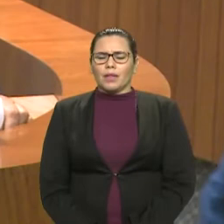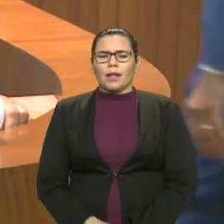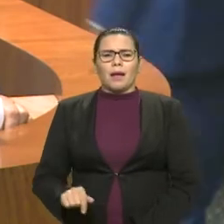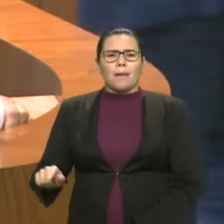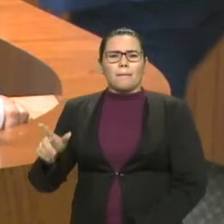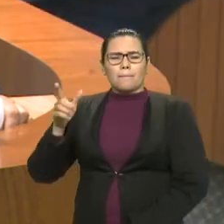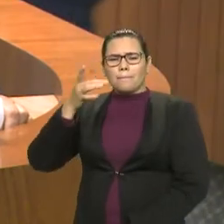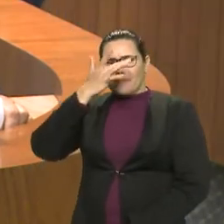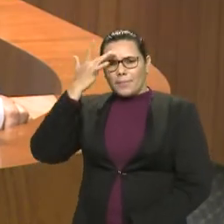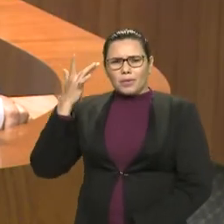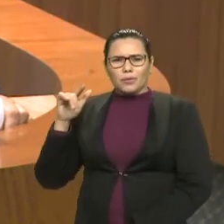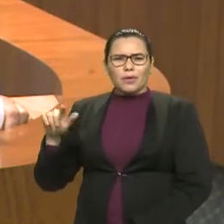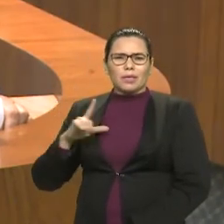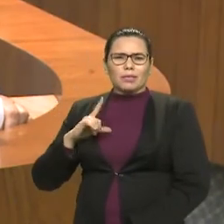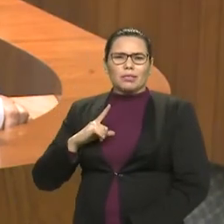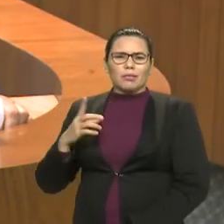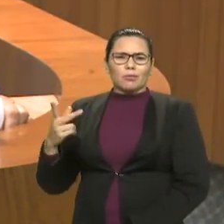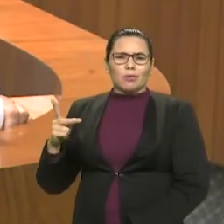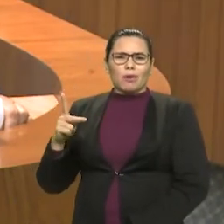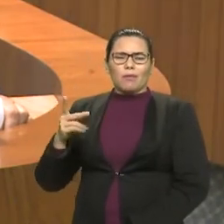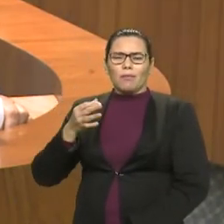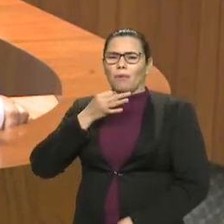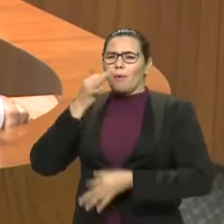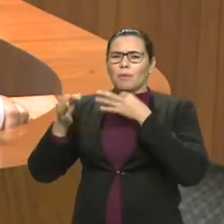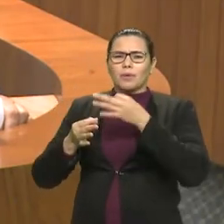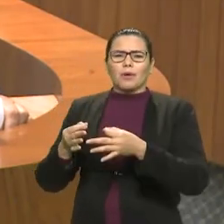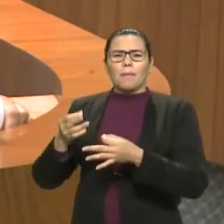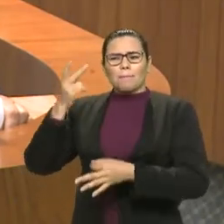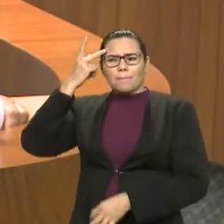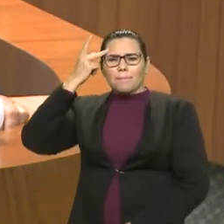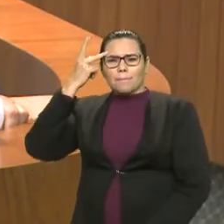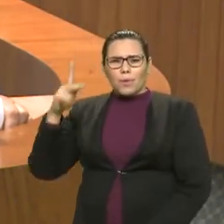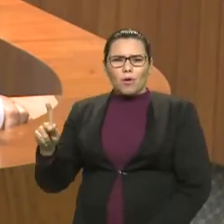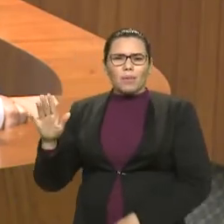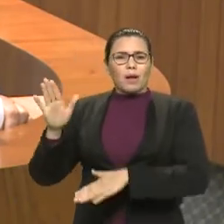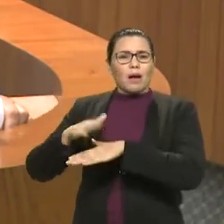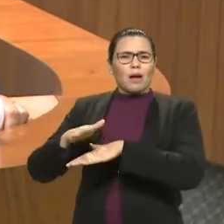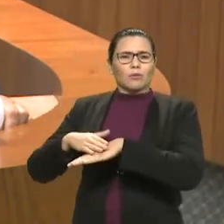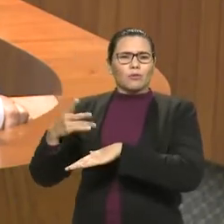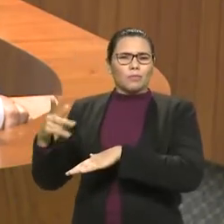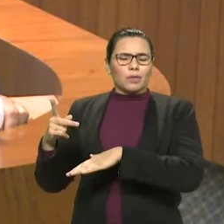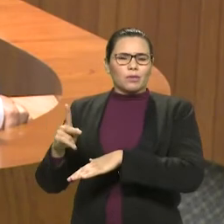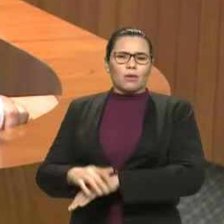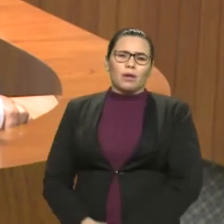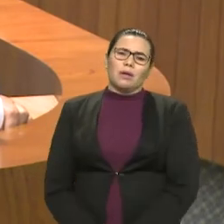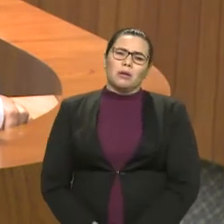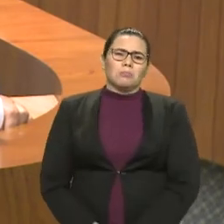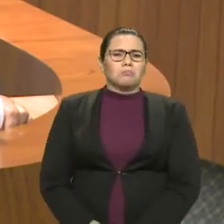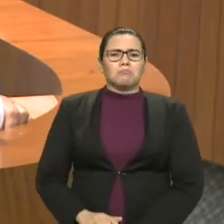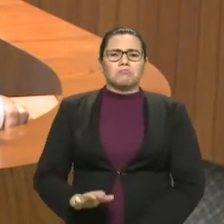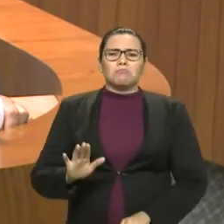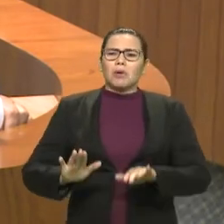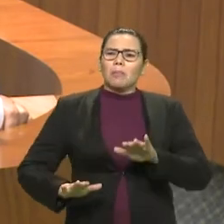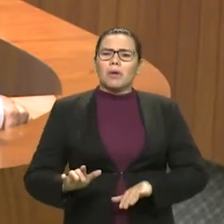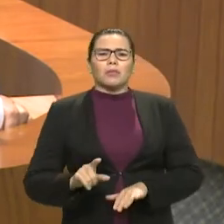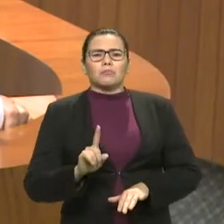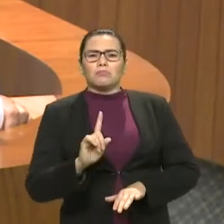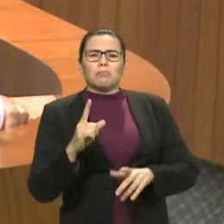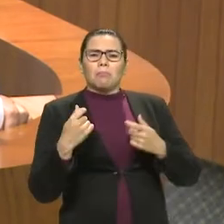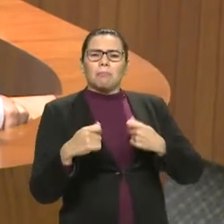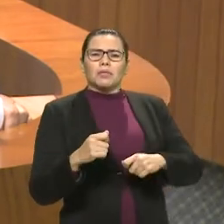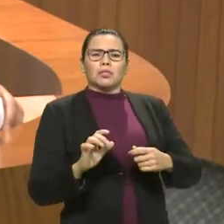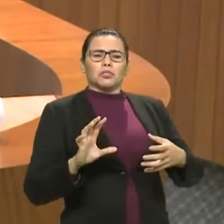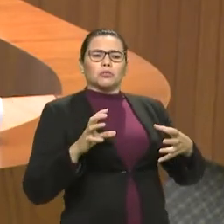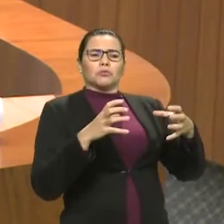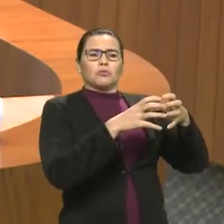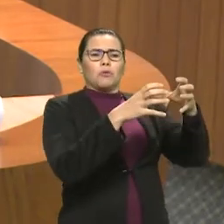vou próprio livre arbítrio no trabalho que já é voltado justamente é uma melhor qualidade de